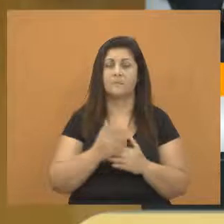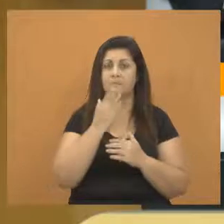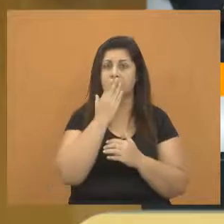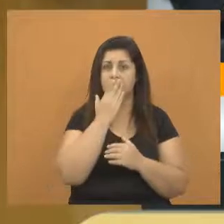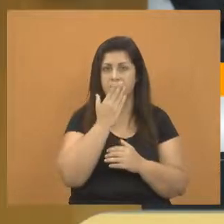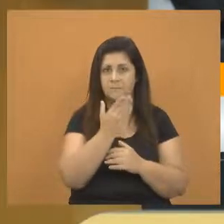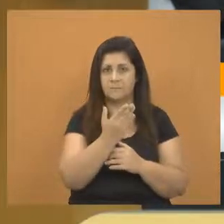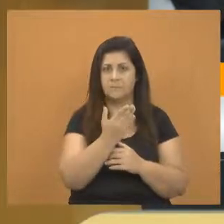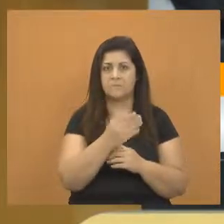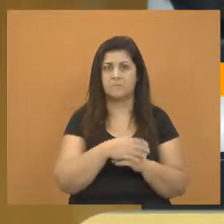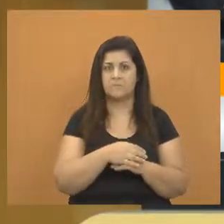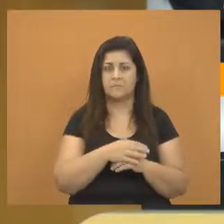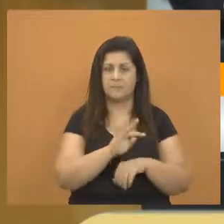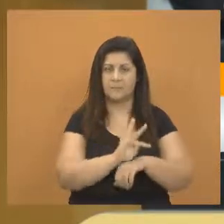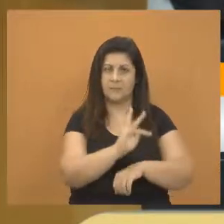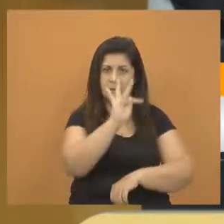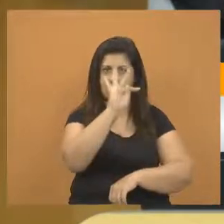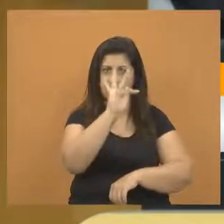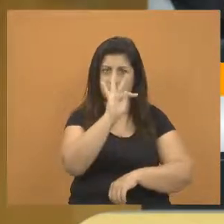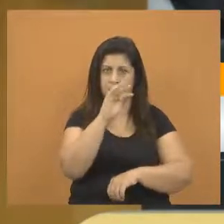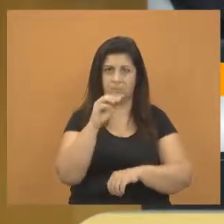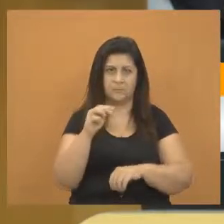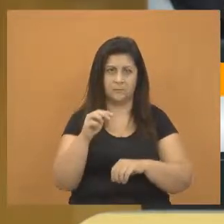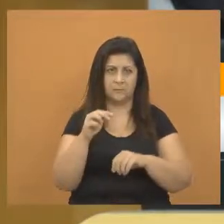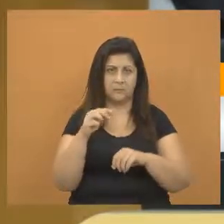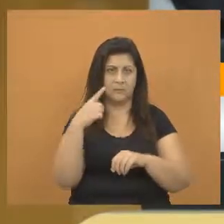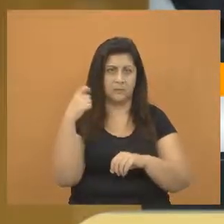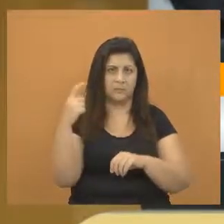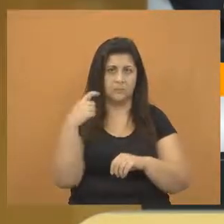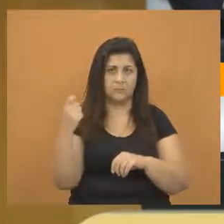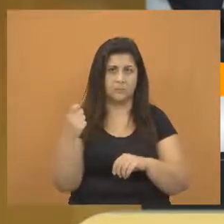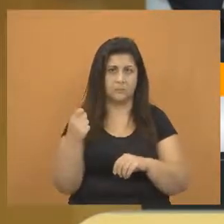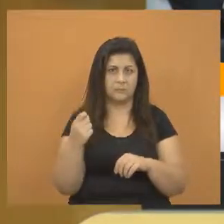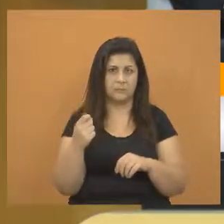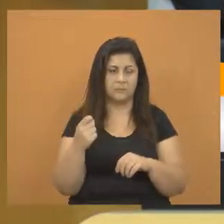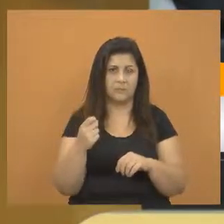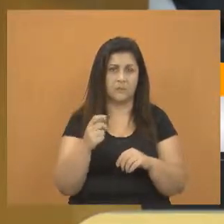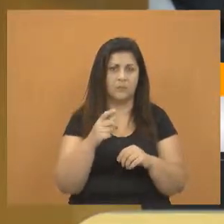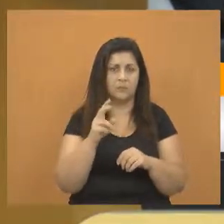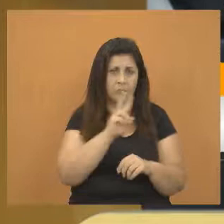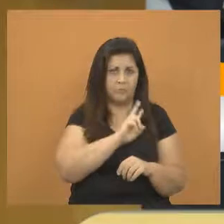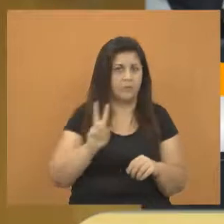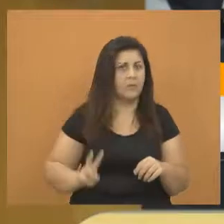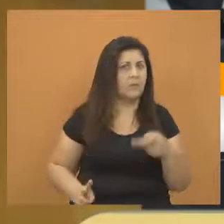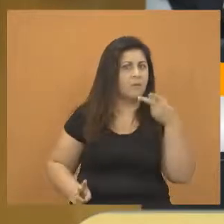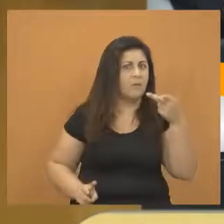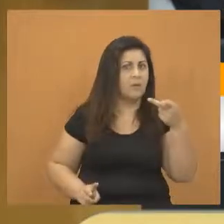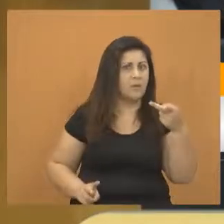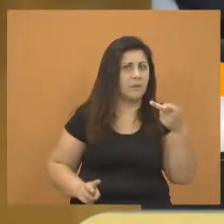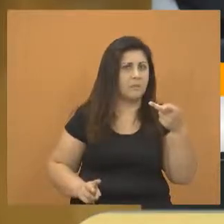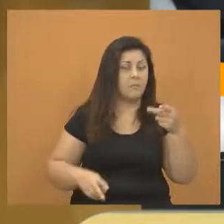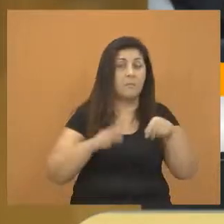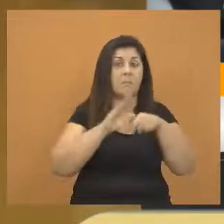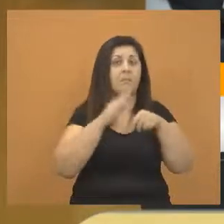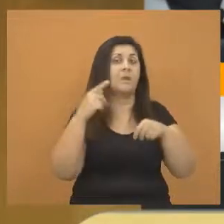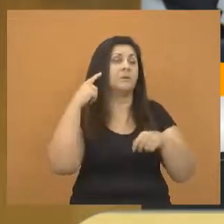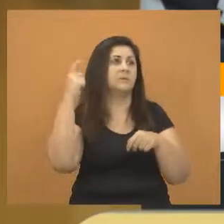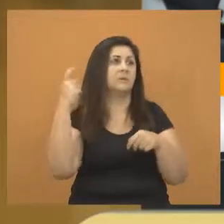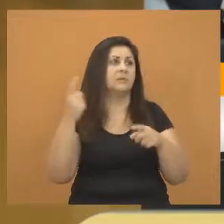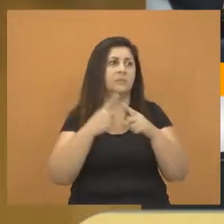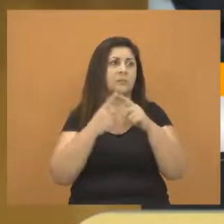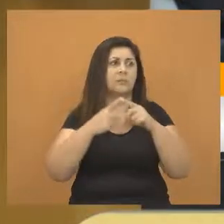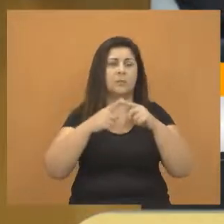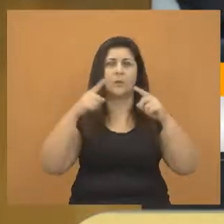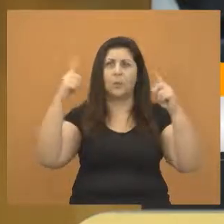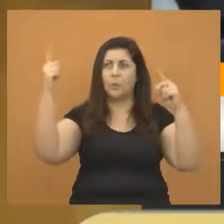Pedir ao técnico de som que na hora da fala dos vereadores aumente um pouquinho o microfone, por causa dos barulhos dos ventiladores, a